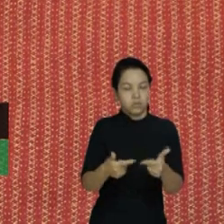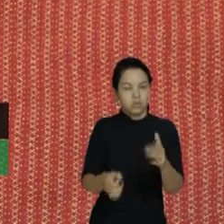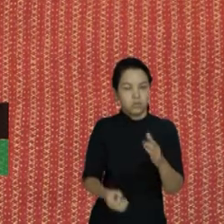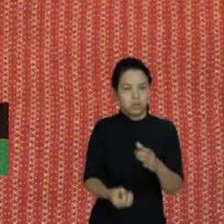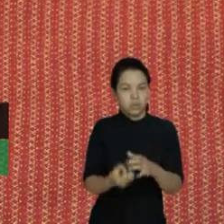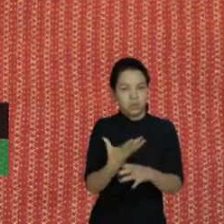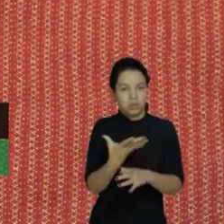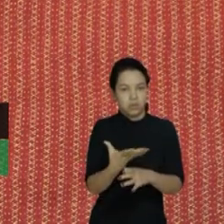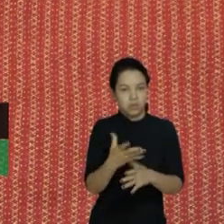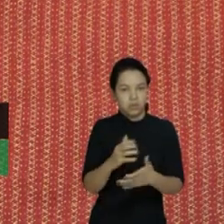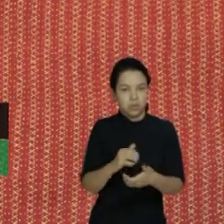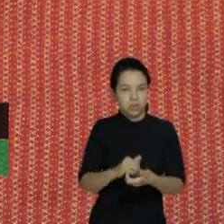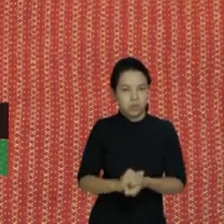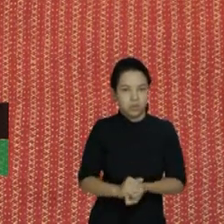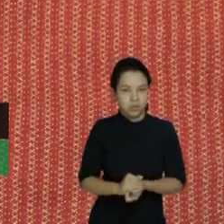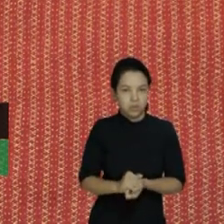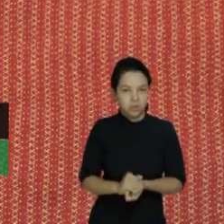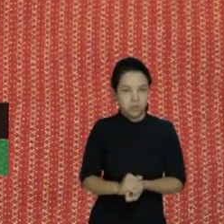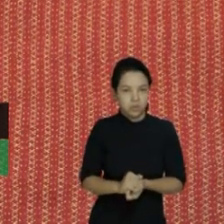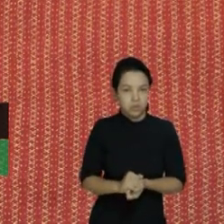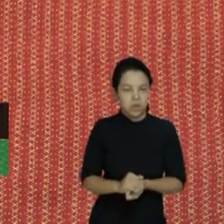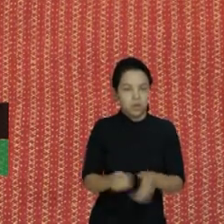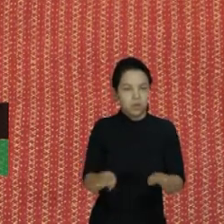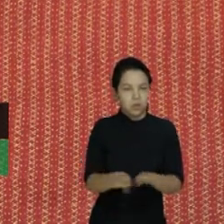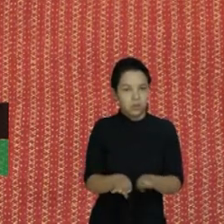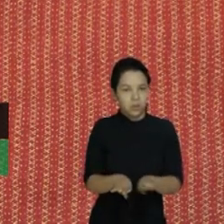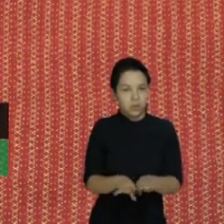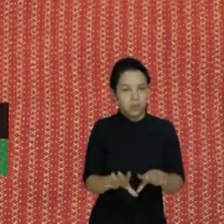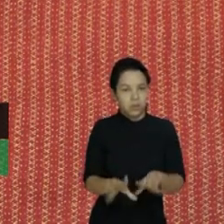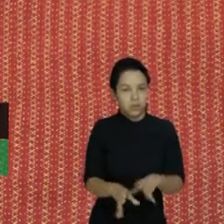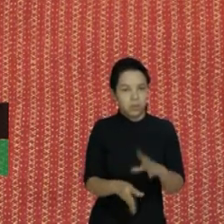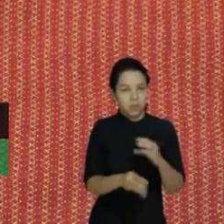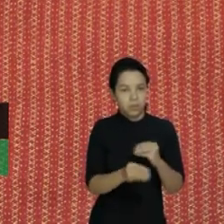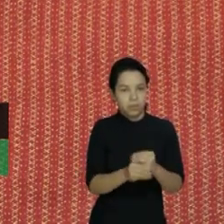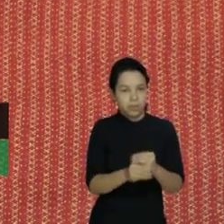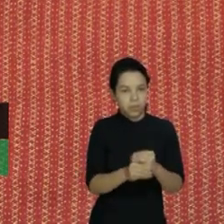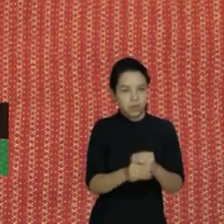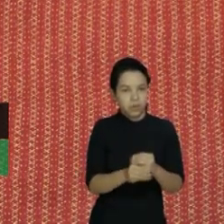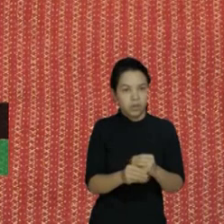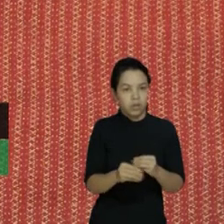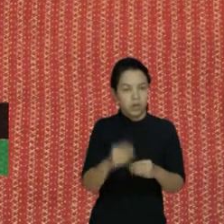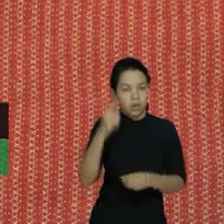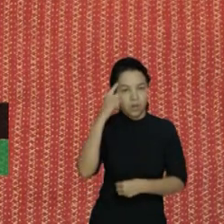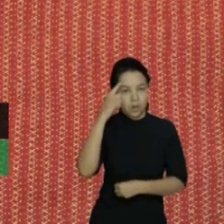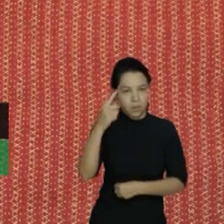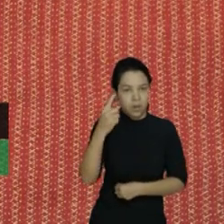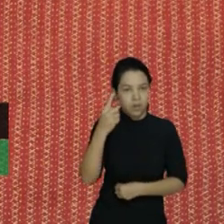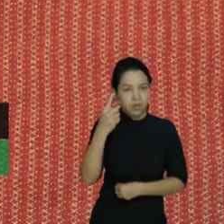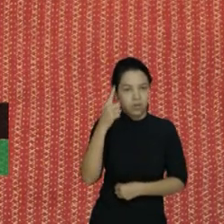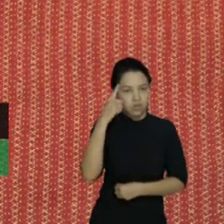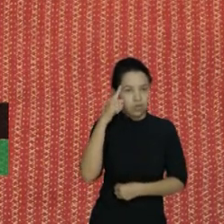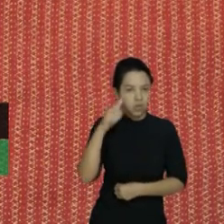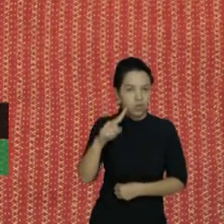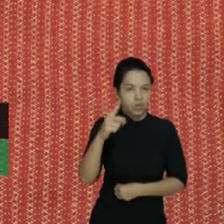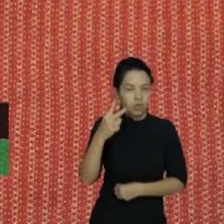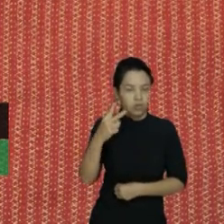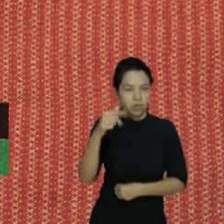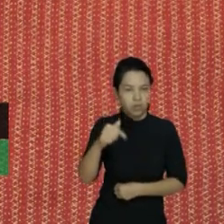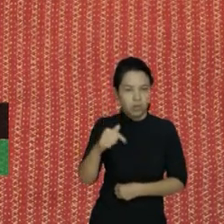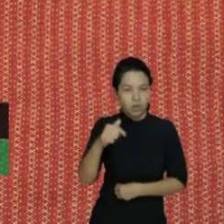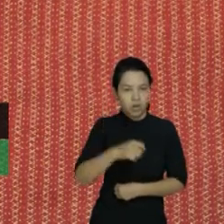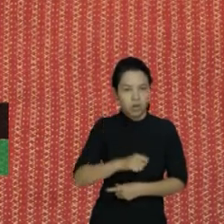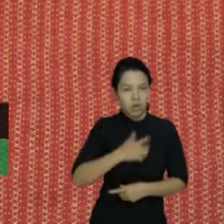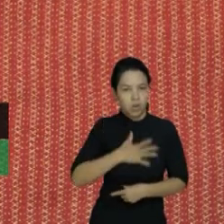instituição. E, para complementar aqui também, lembrar que dia 27 de agosto é o dia